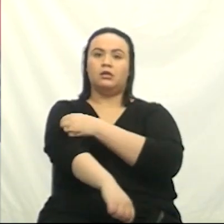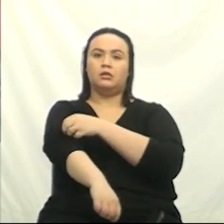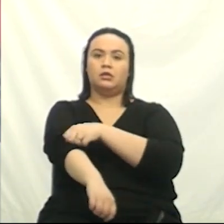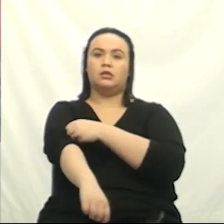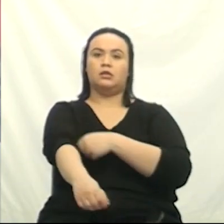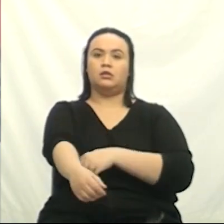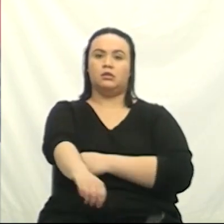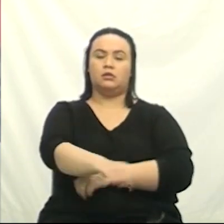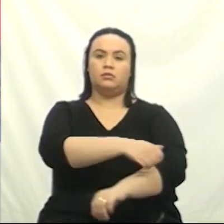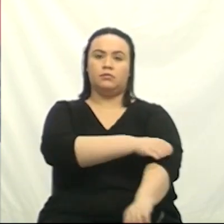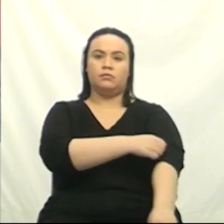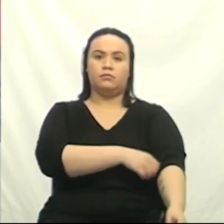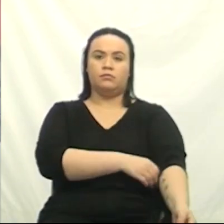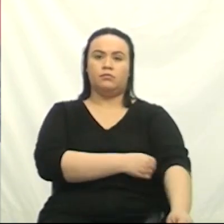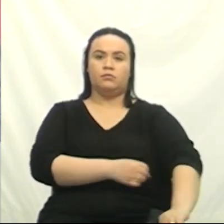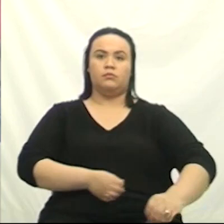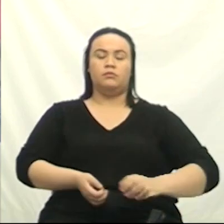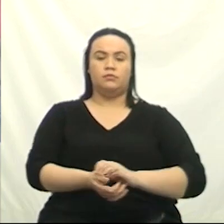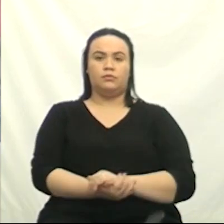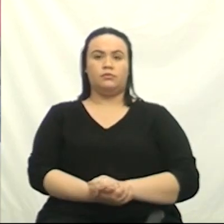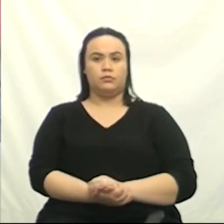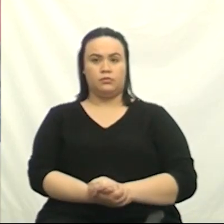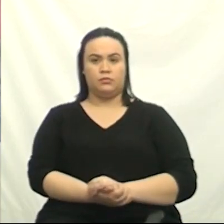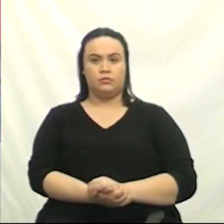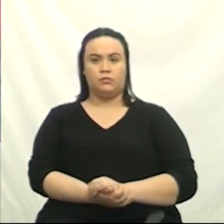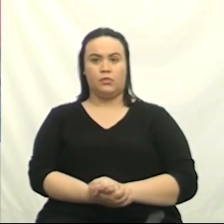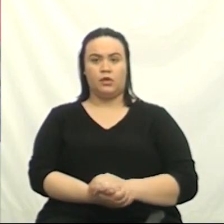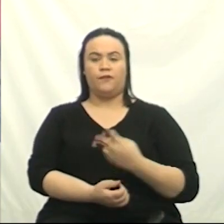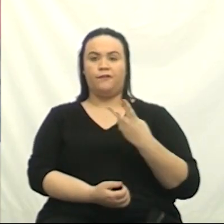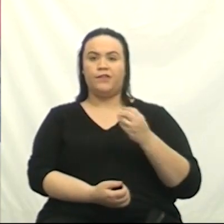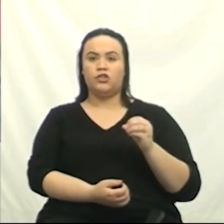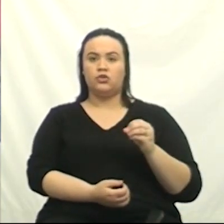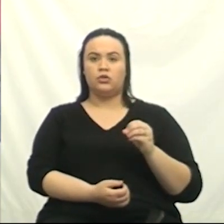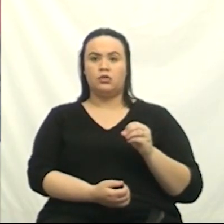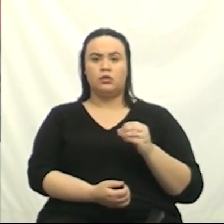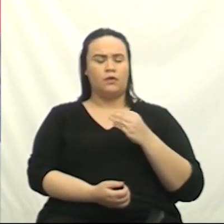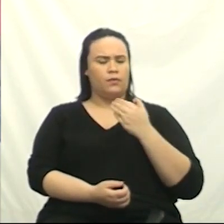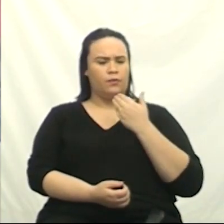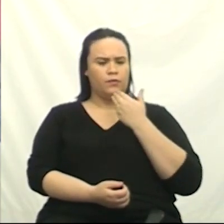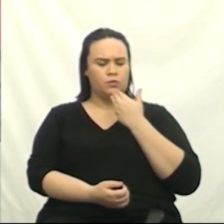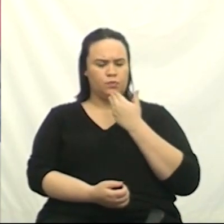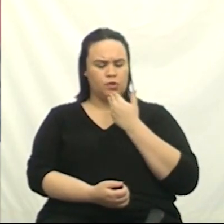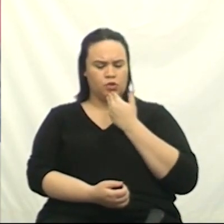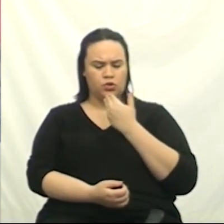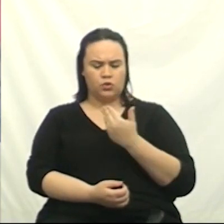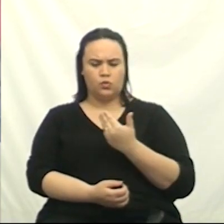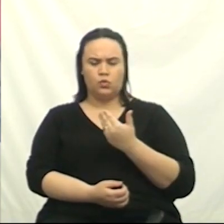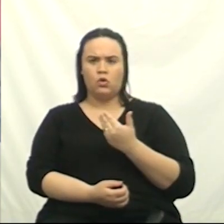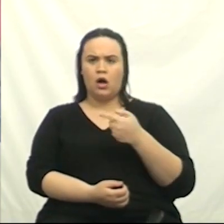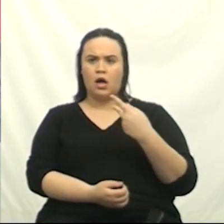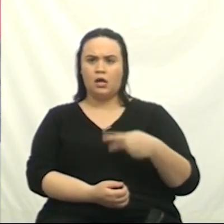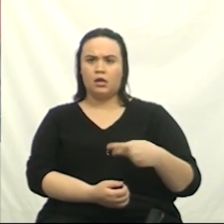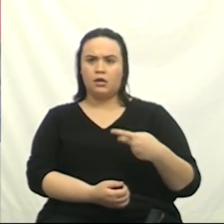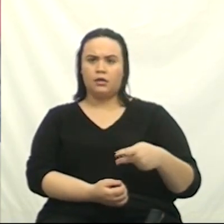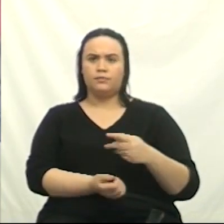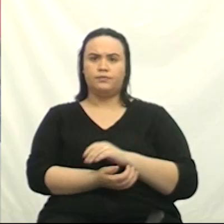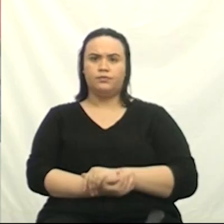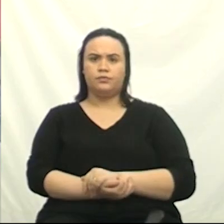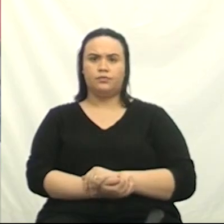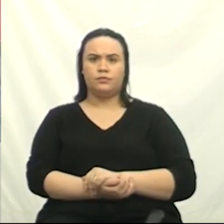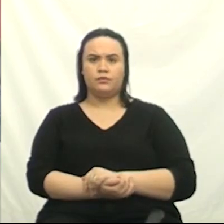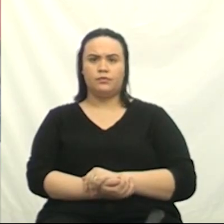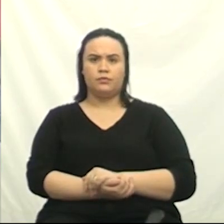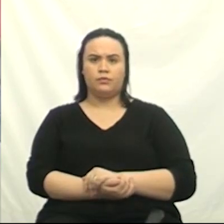municipais até gostaria porque há 20 dias atrás eu fiz um requerimento aqui solicitando que deveria ser